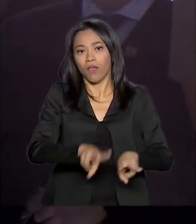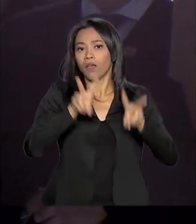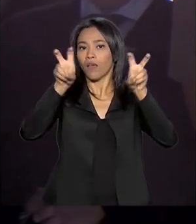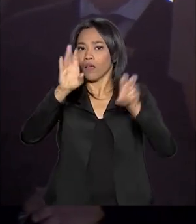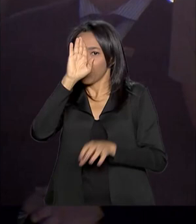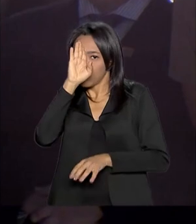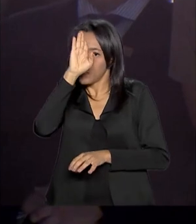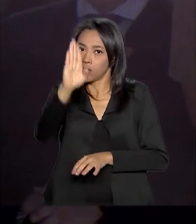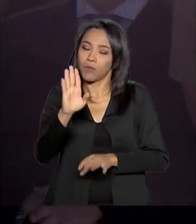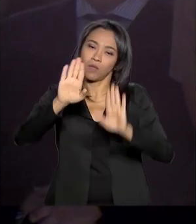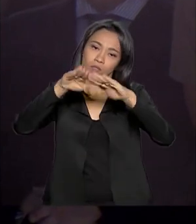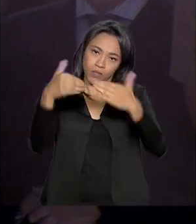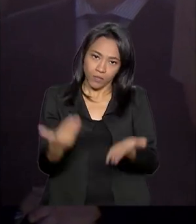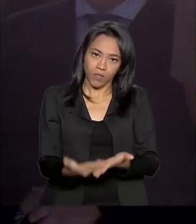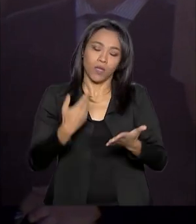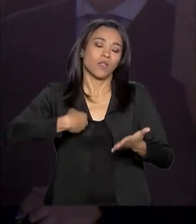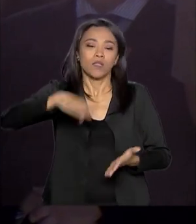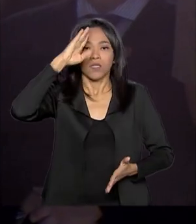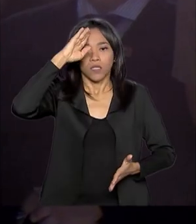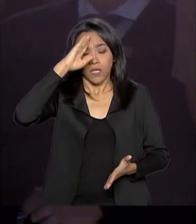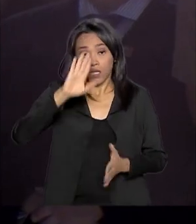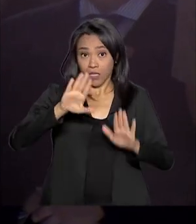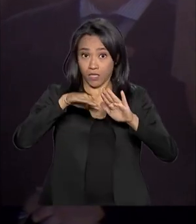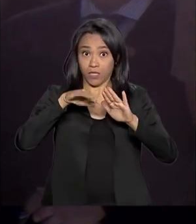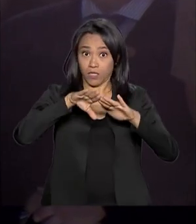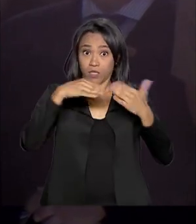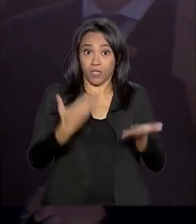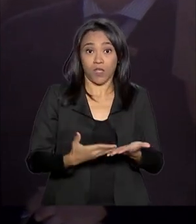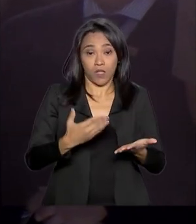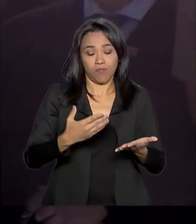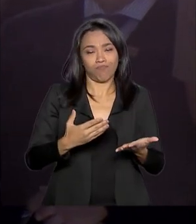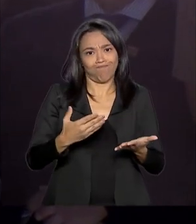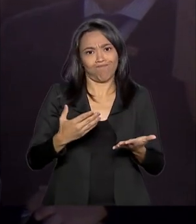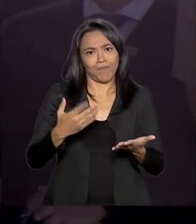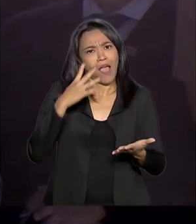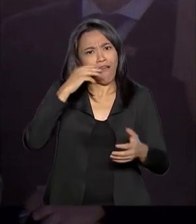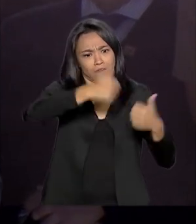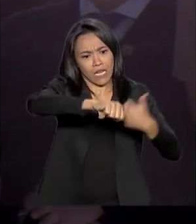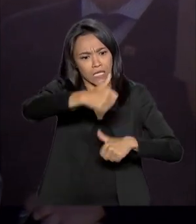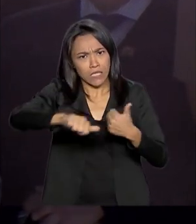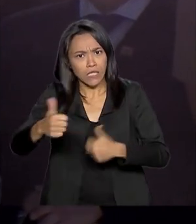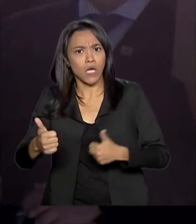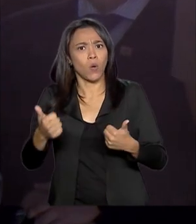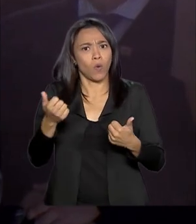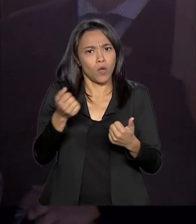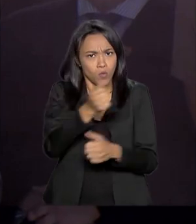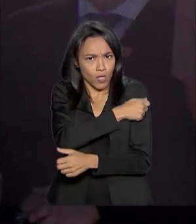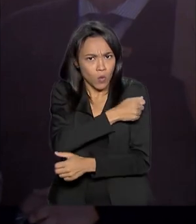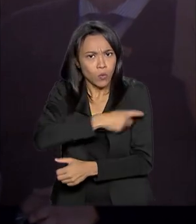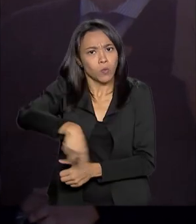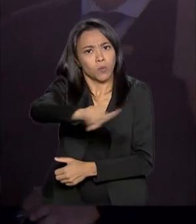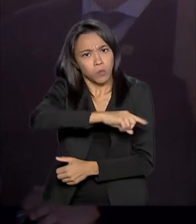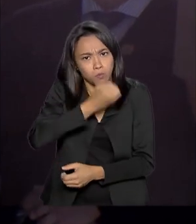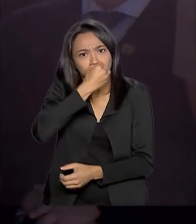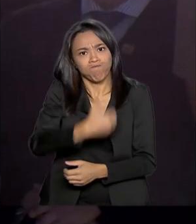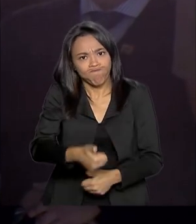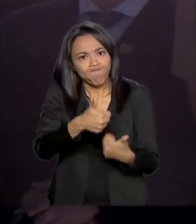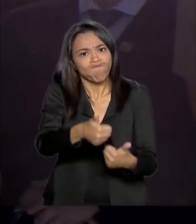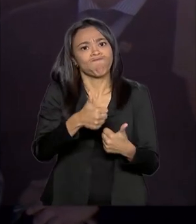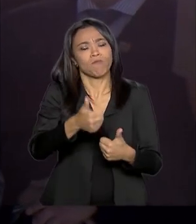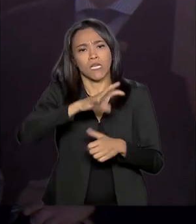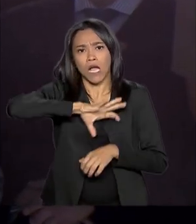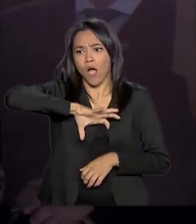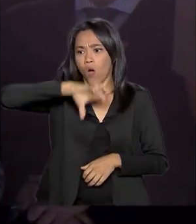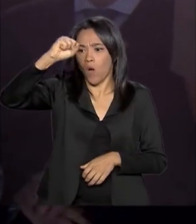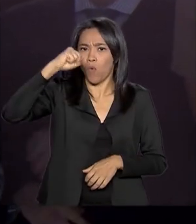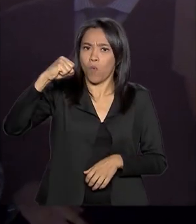militares honram todos os brasileiros, destacando-se nas avaliações da educação básica, algumas liderando o ranking